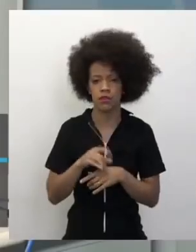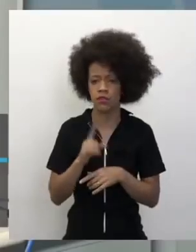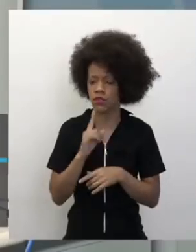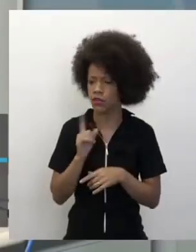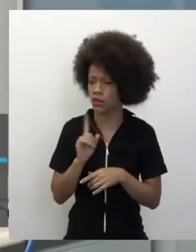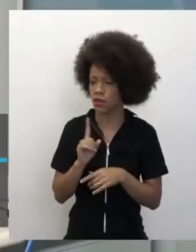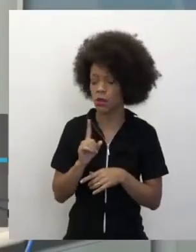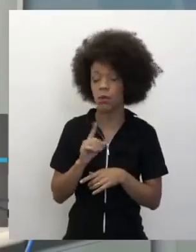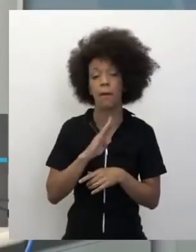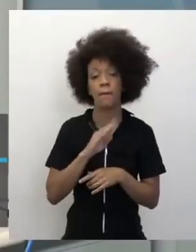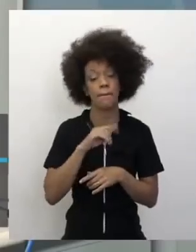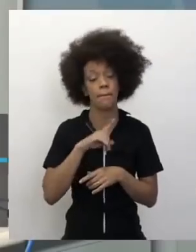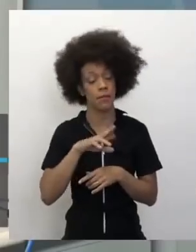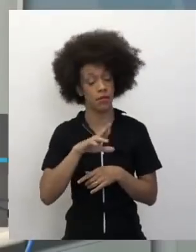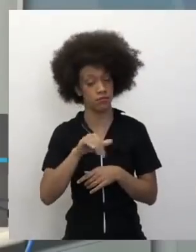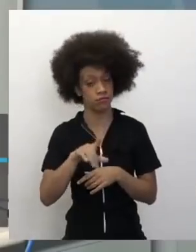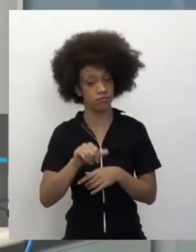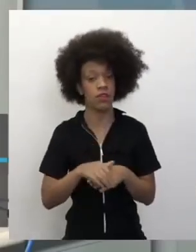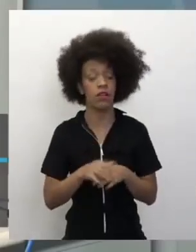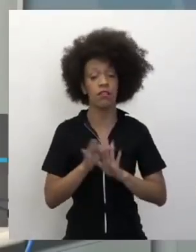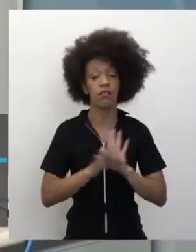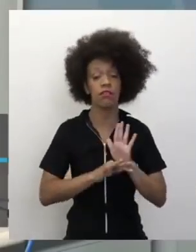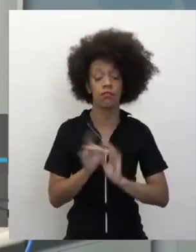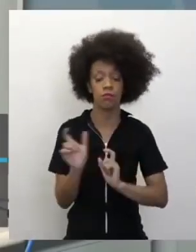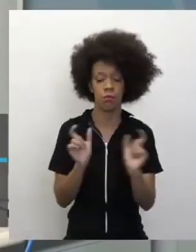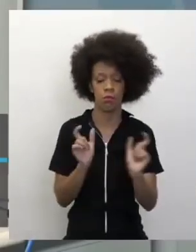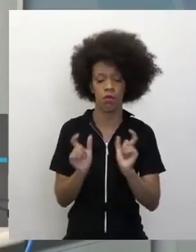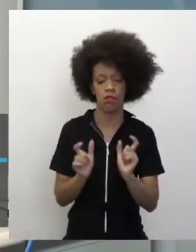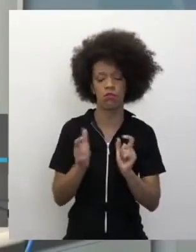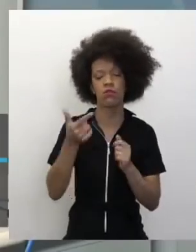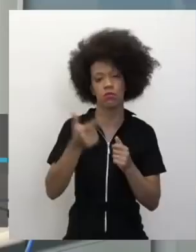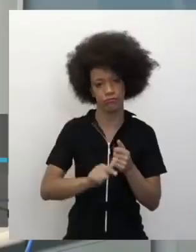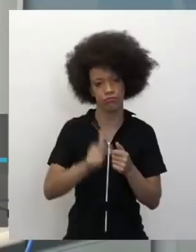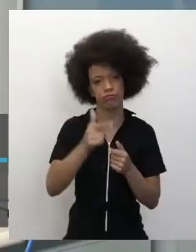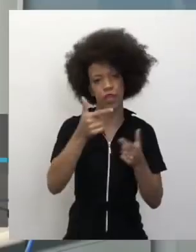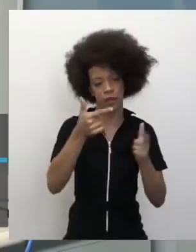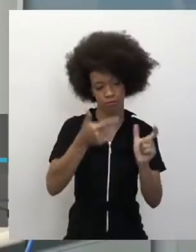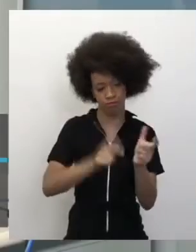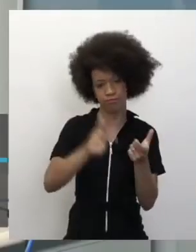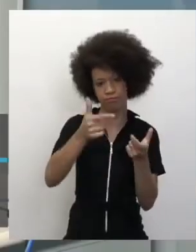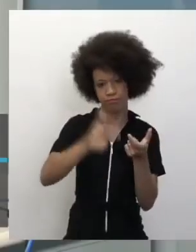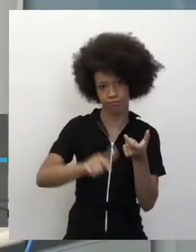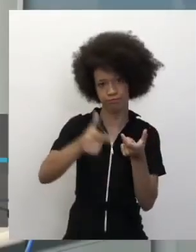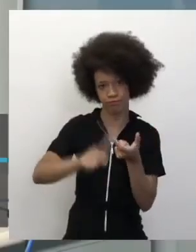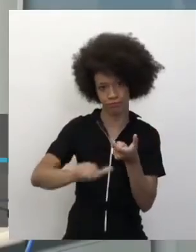né? Da Brenda. Texto com palavras que se repetem, pro Márcia.